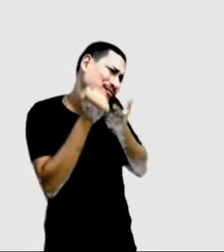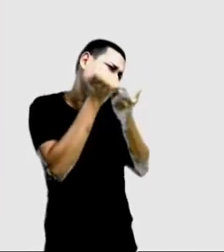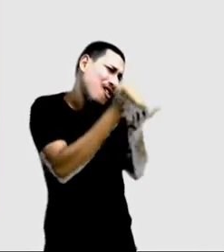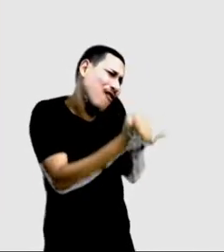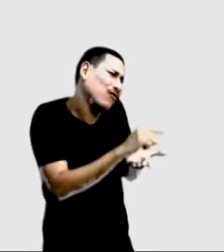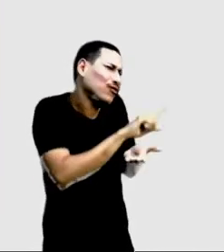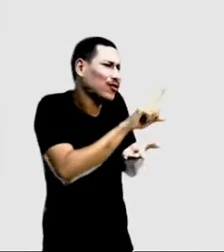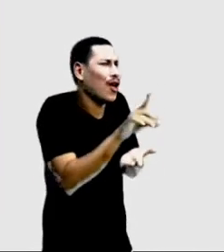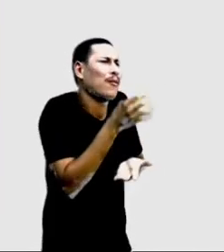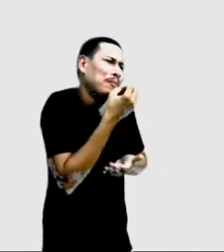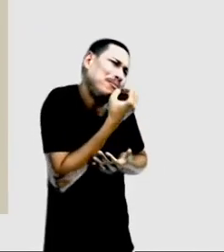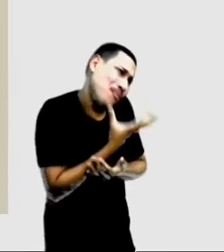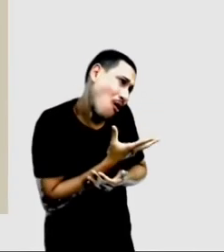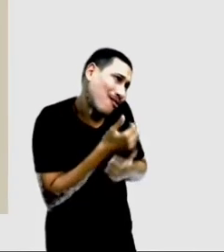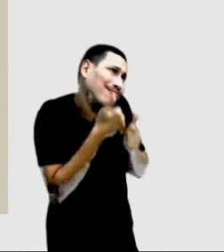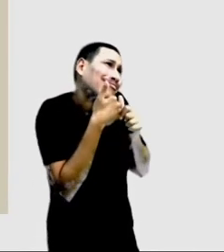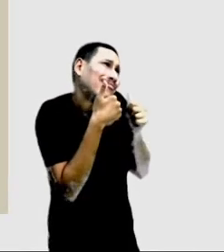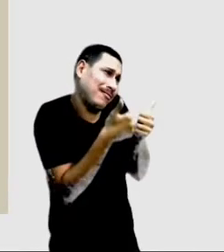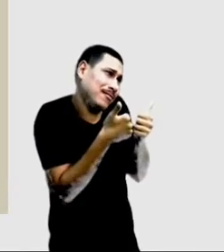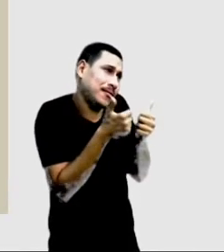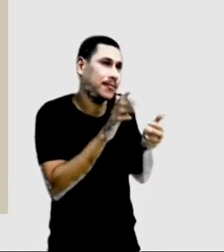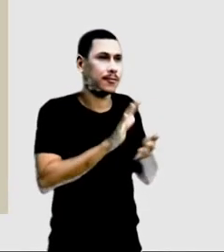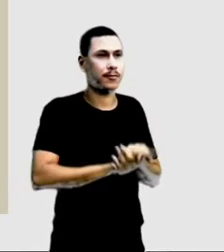de bondade."